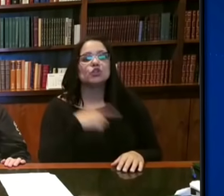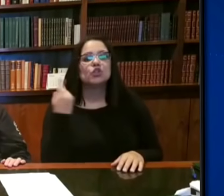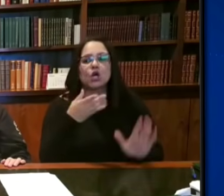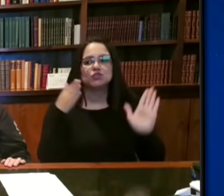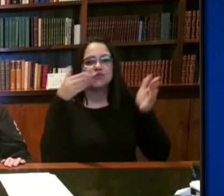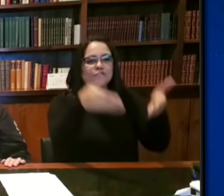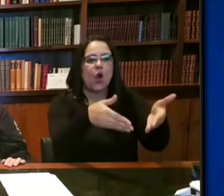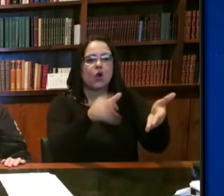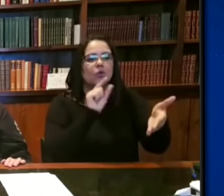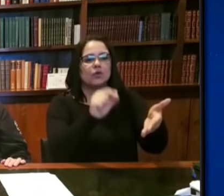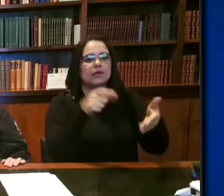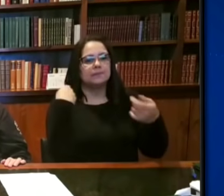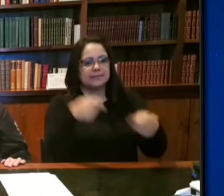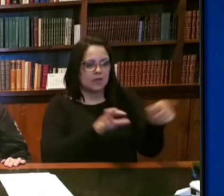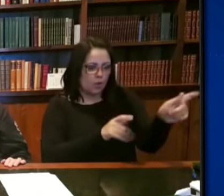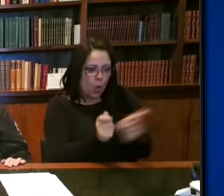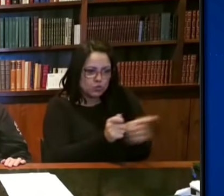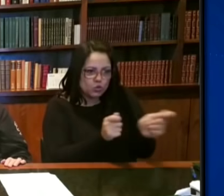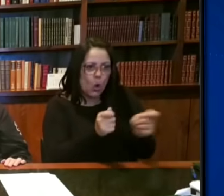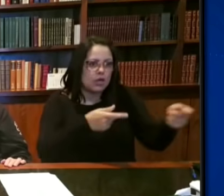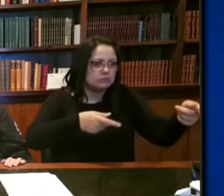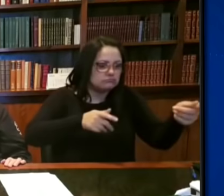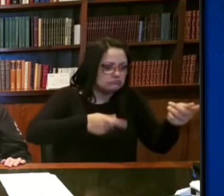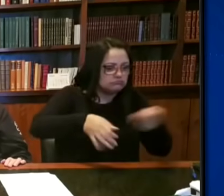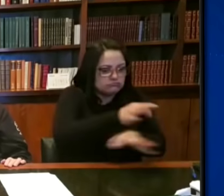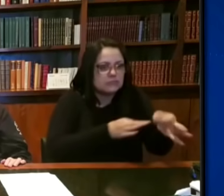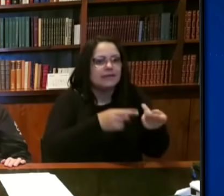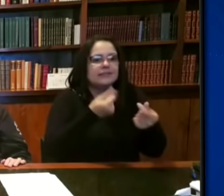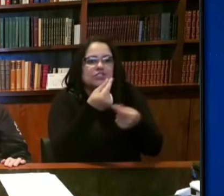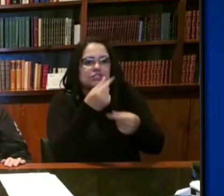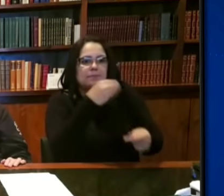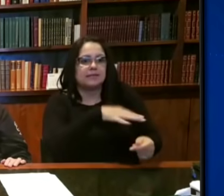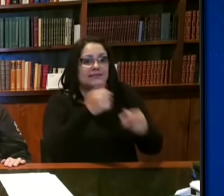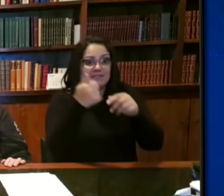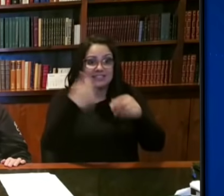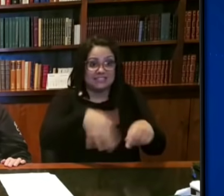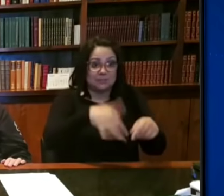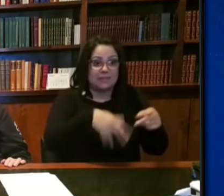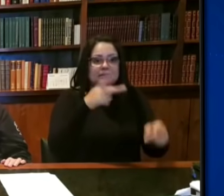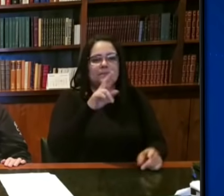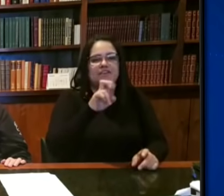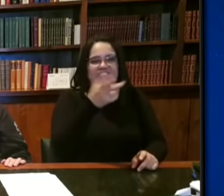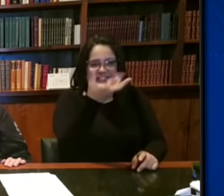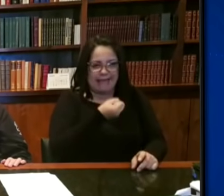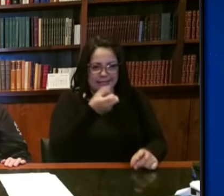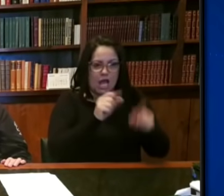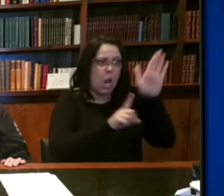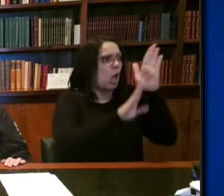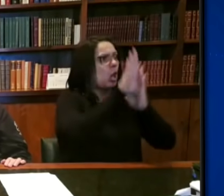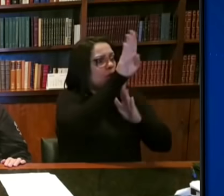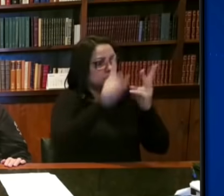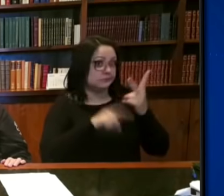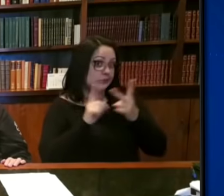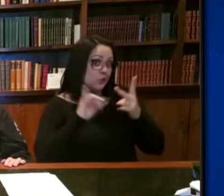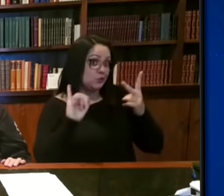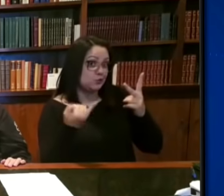foco era, primeiro, no controle das despesas. Eram três grandes despesas, subindo descontroladamente. Primeiro, Previdência, fizemos a reforma da Previdência. Segundo,